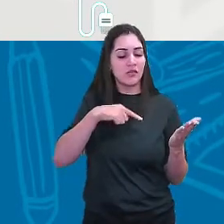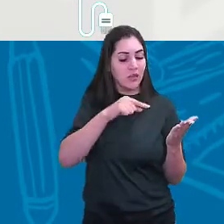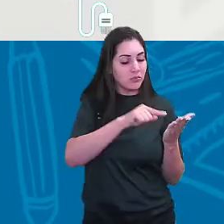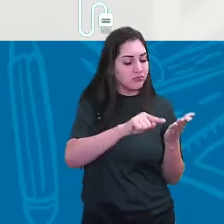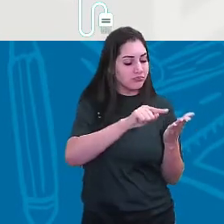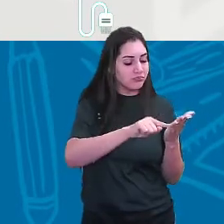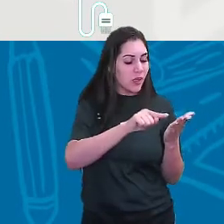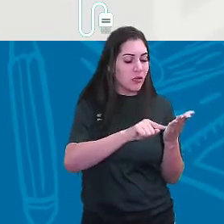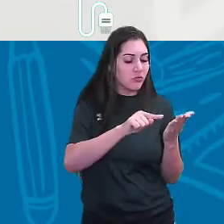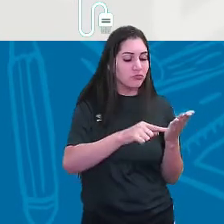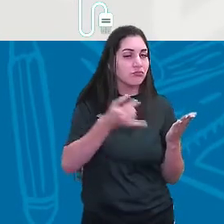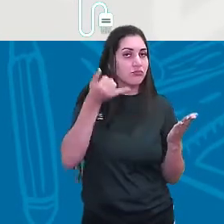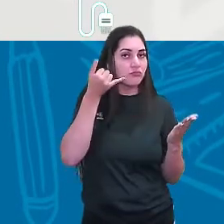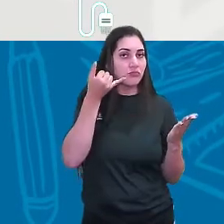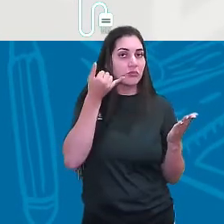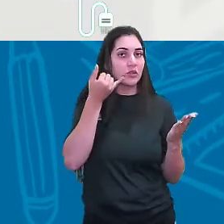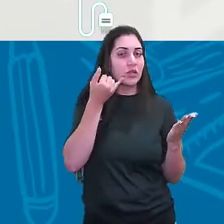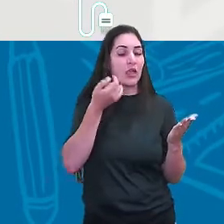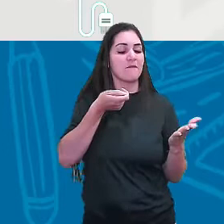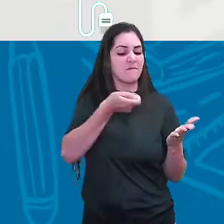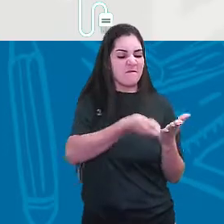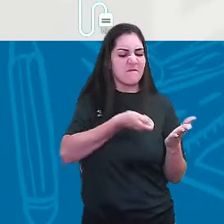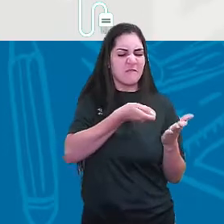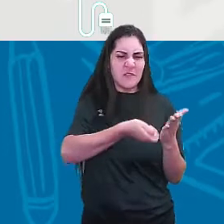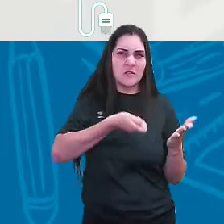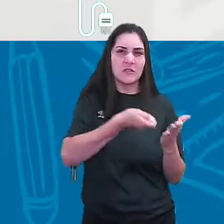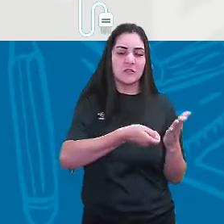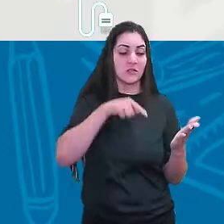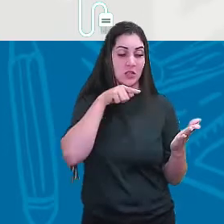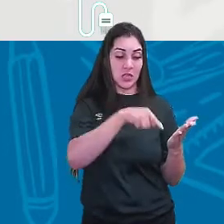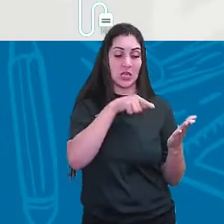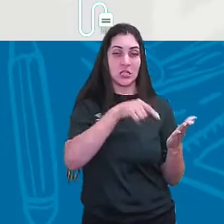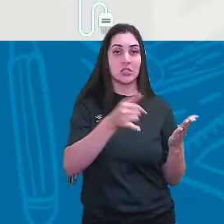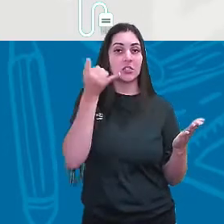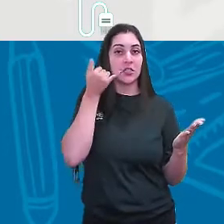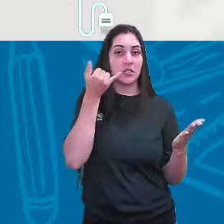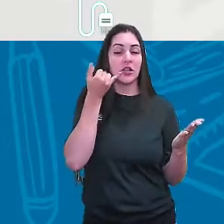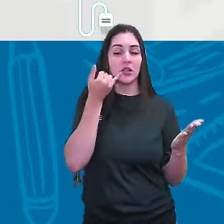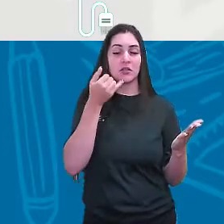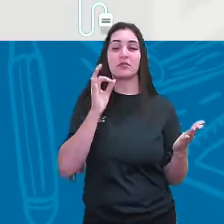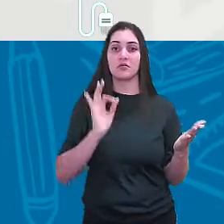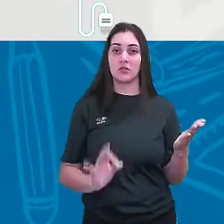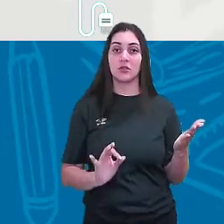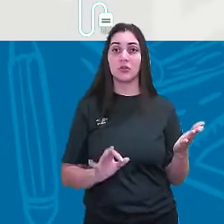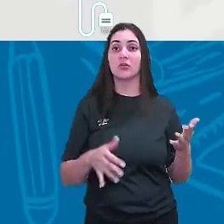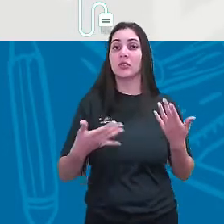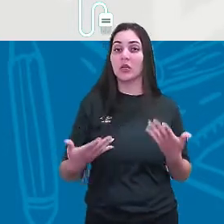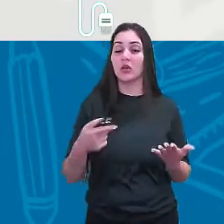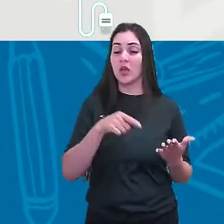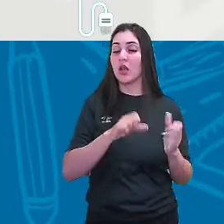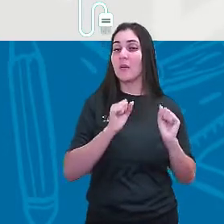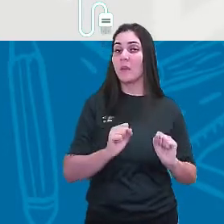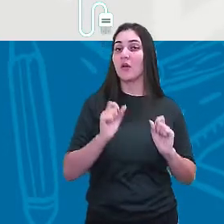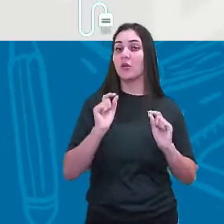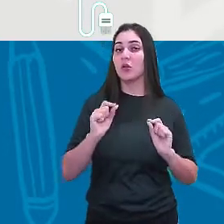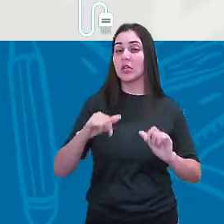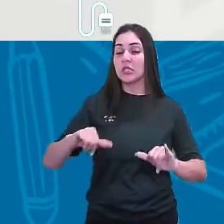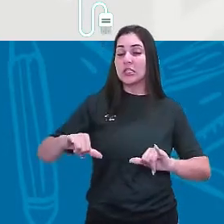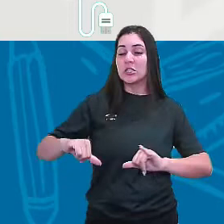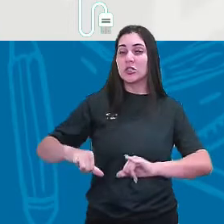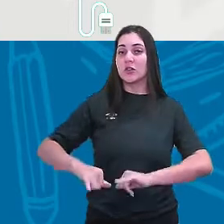no celular, você está forçando aquele equipamento, tá certo? Então, ele pode sofrer